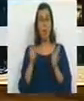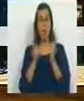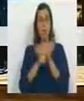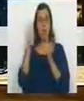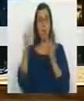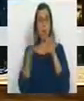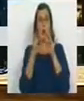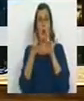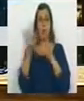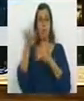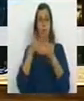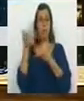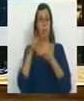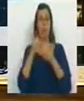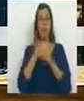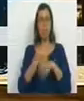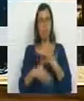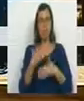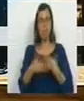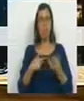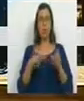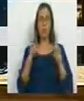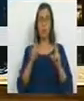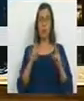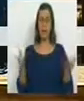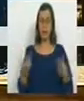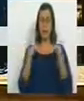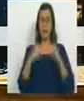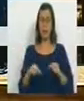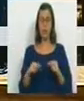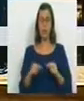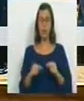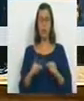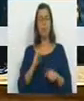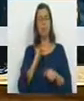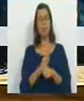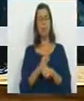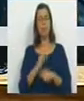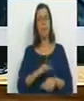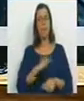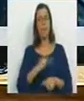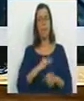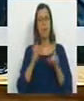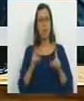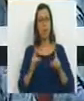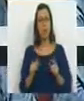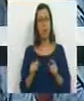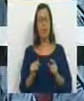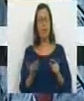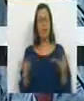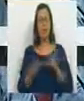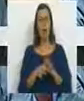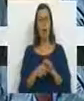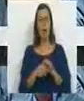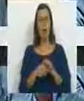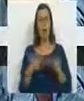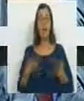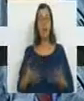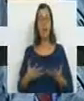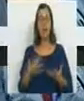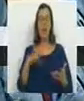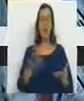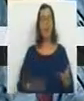único de contacto esteja a funcionar. Relativamente a uma outra preocupação, ela tem a ver com uma